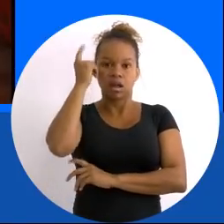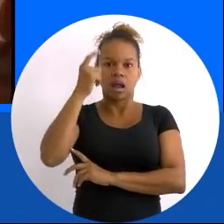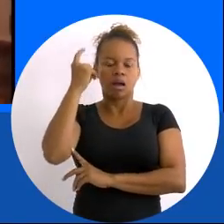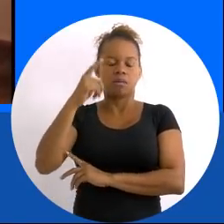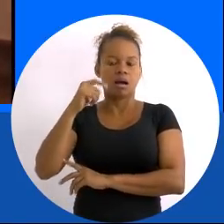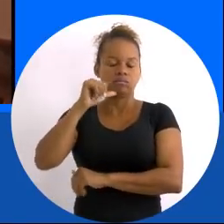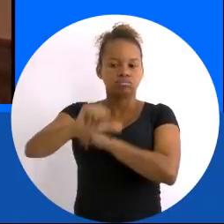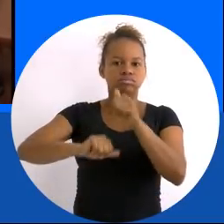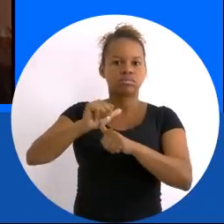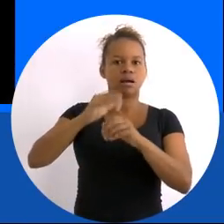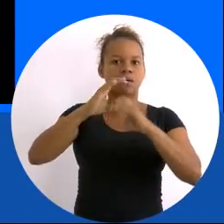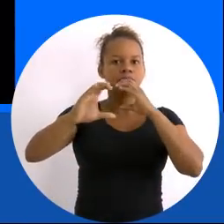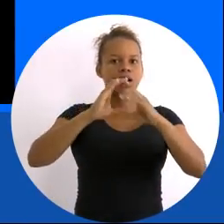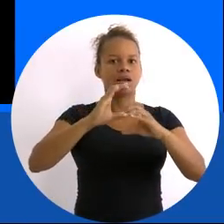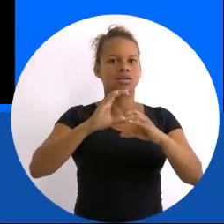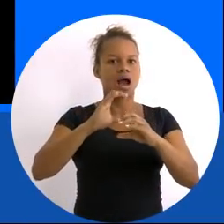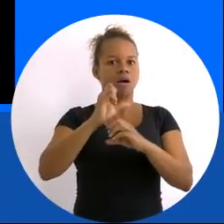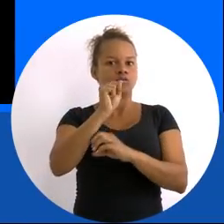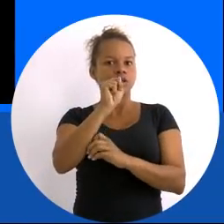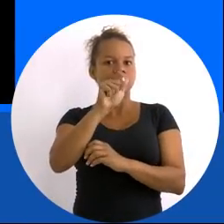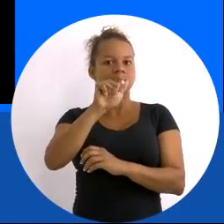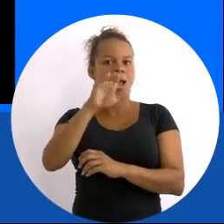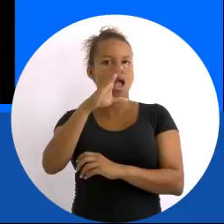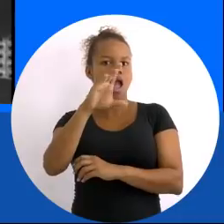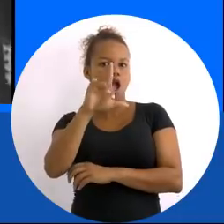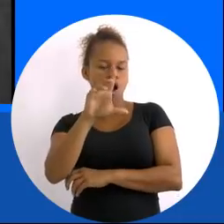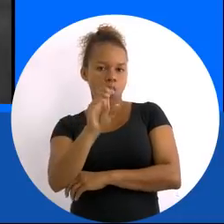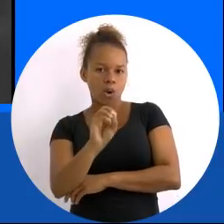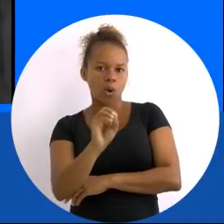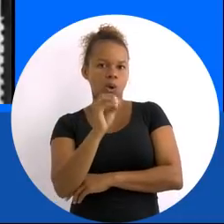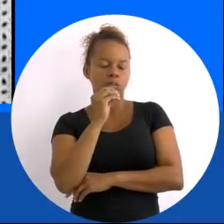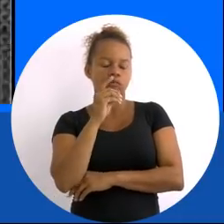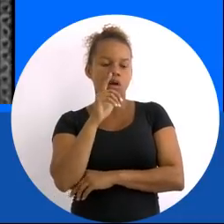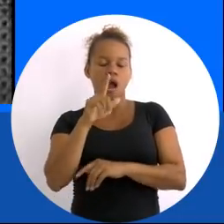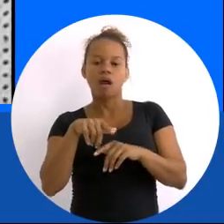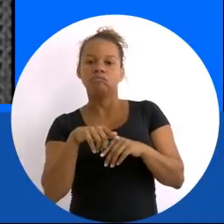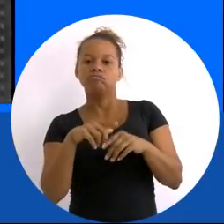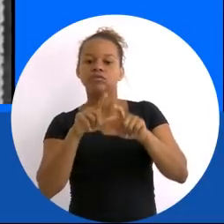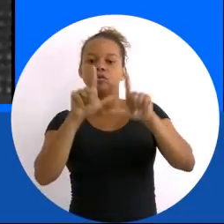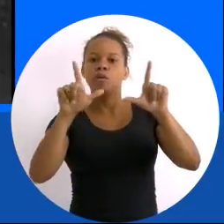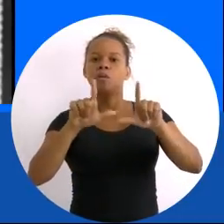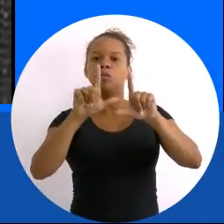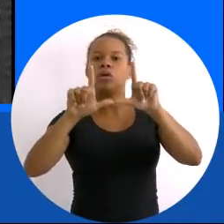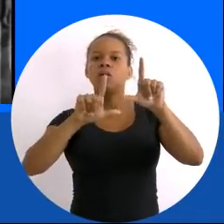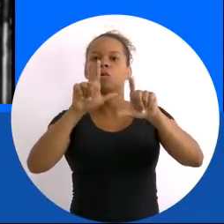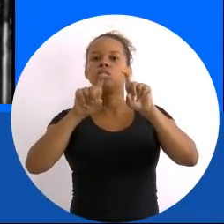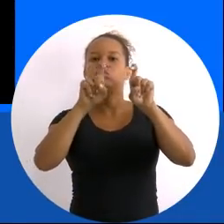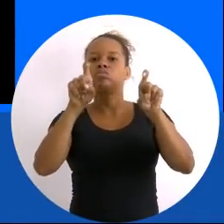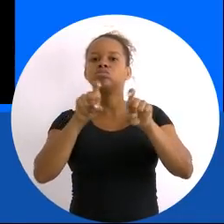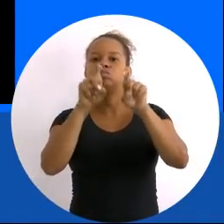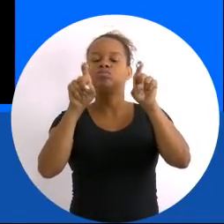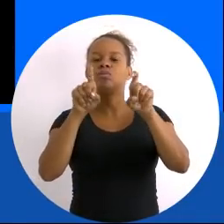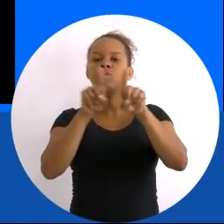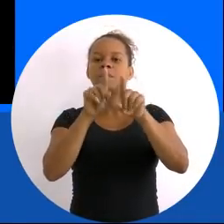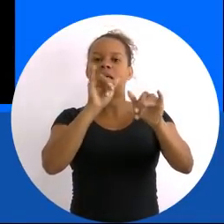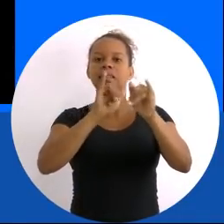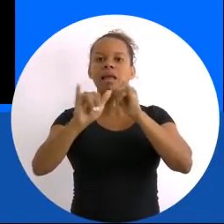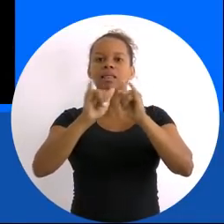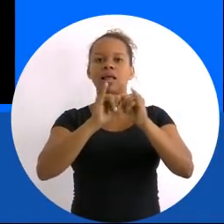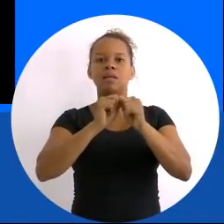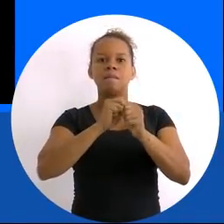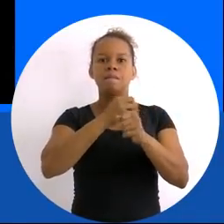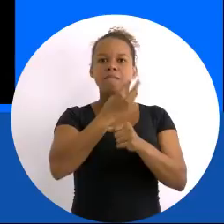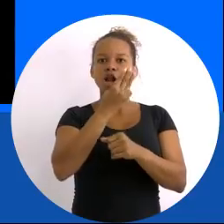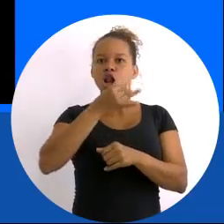rumos da comunicação no final do século XX foi a rede de computadores e internet. Nela, milhões de dados